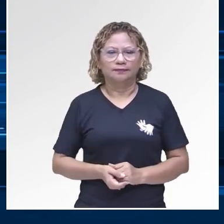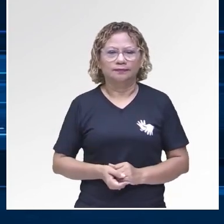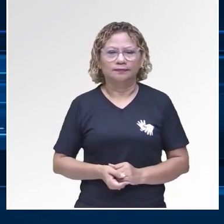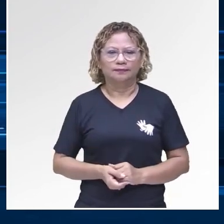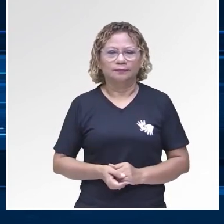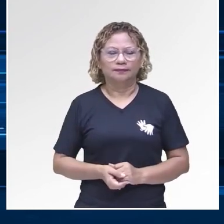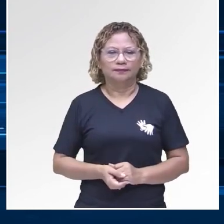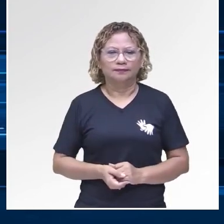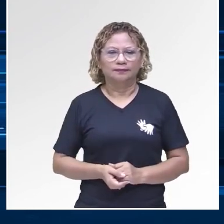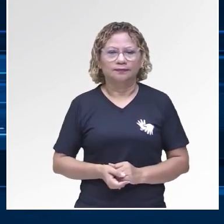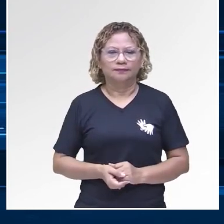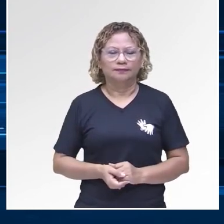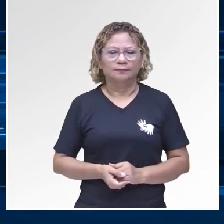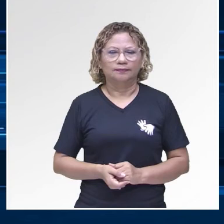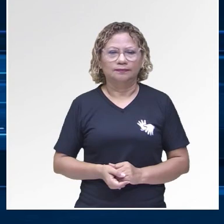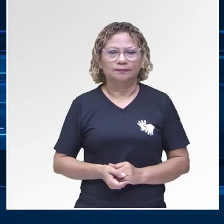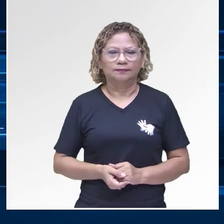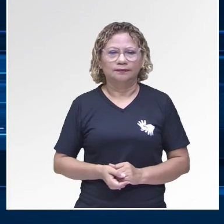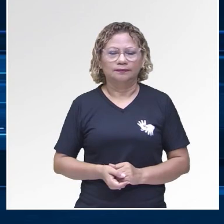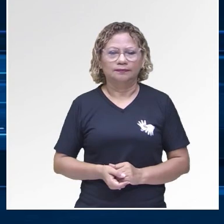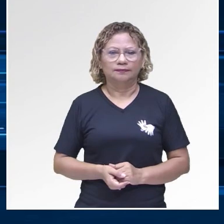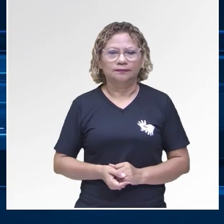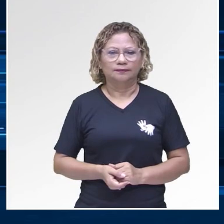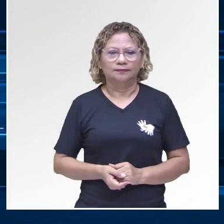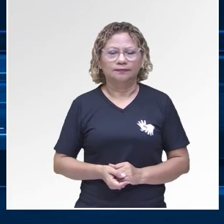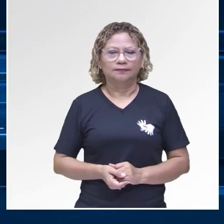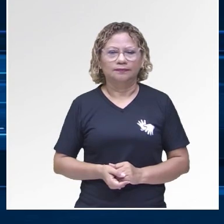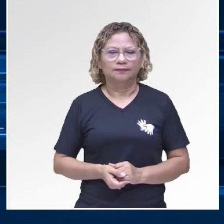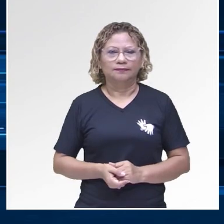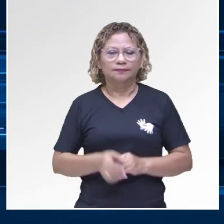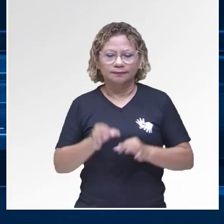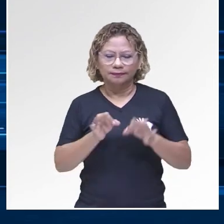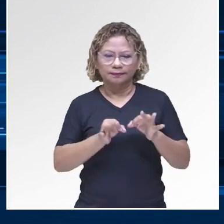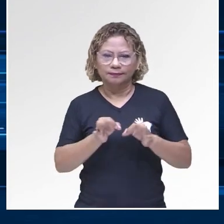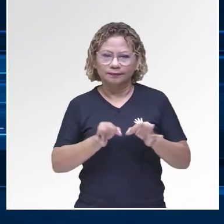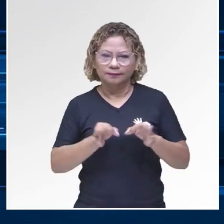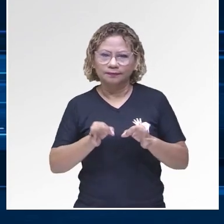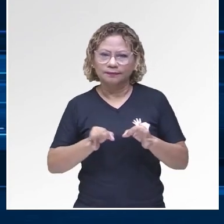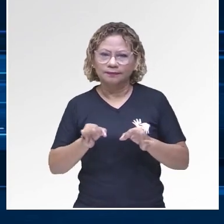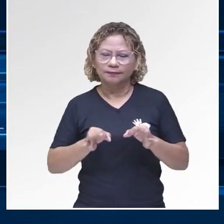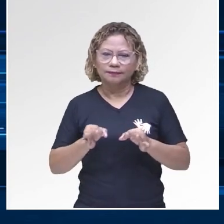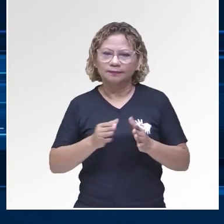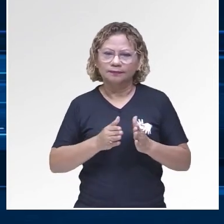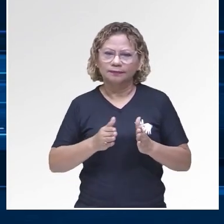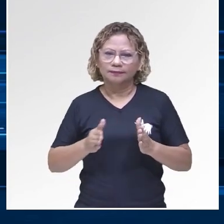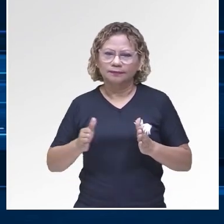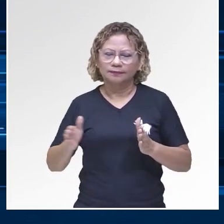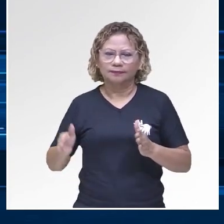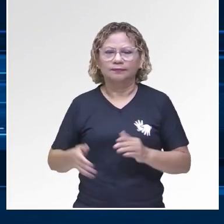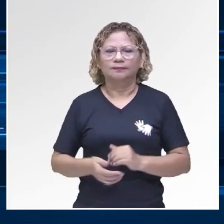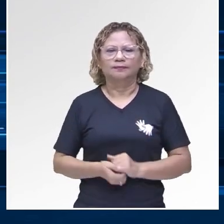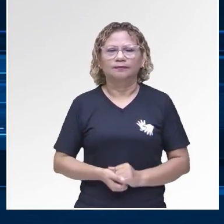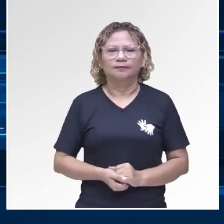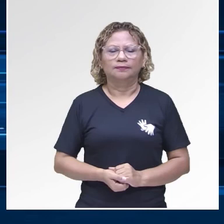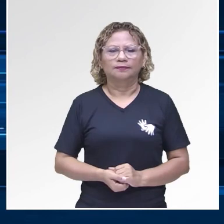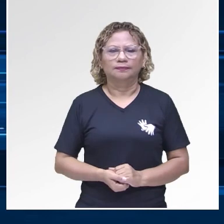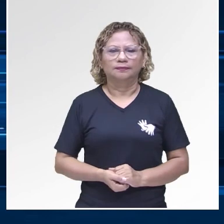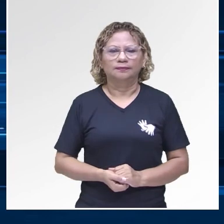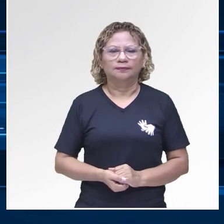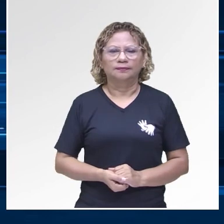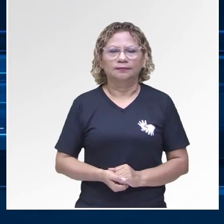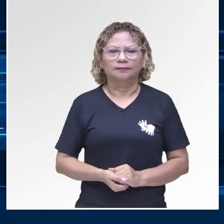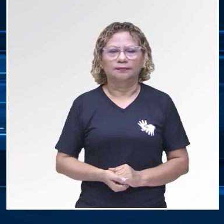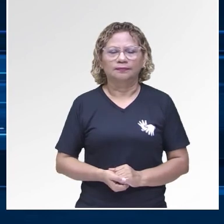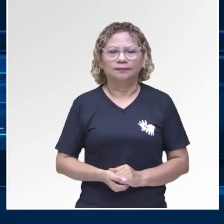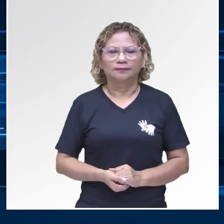Aí vou ter 7, aqui vai dar 3. 30, aqui dá 4. 28, subtrai